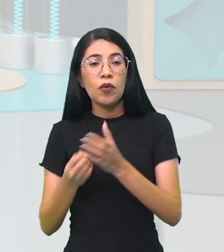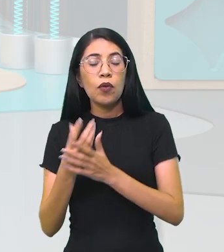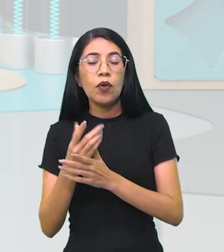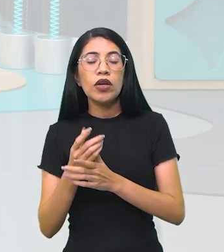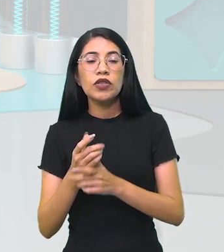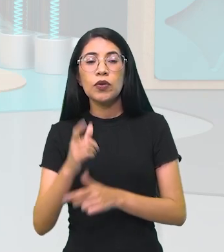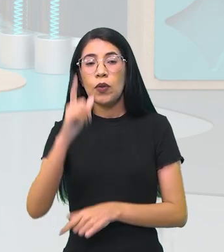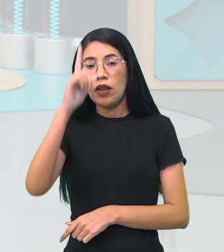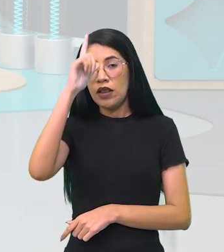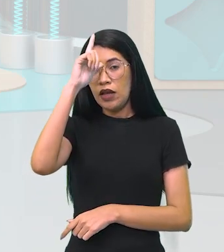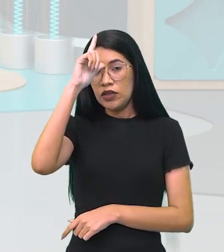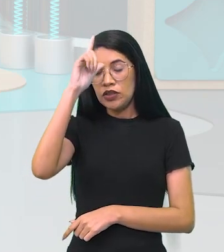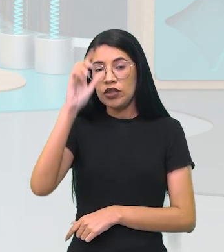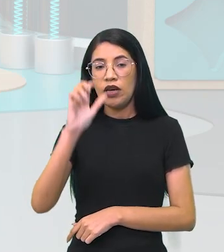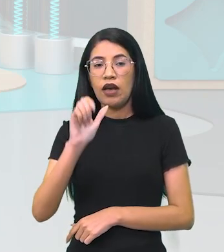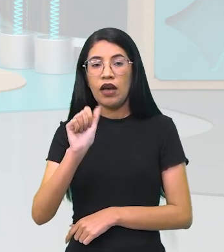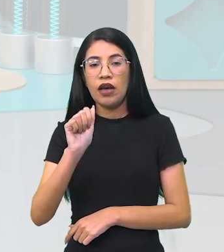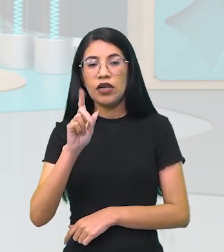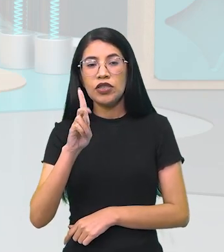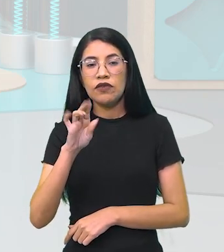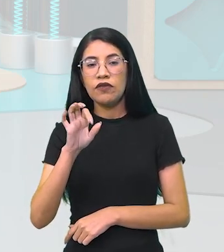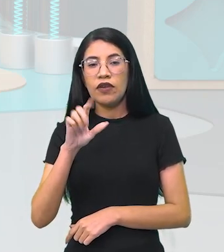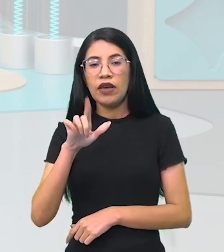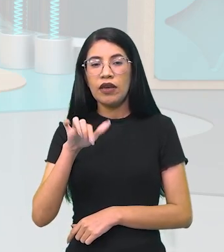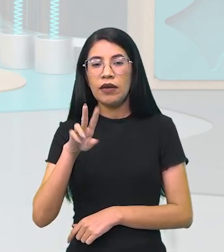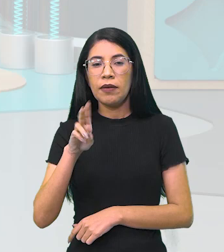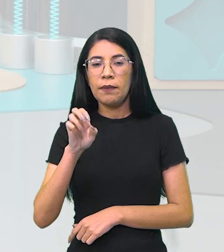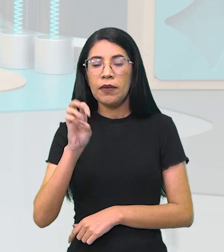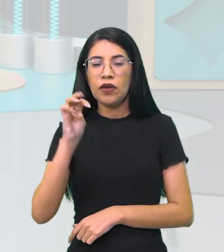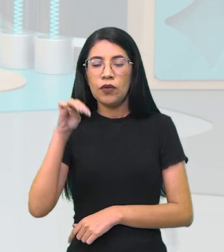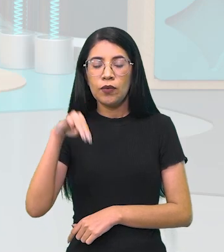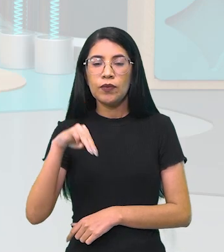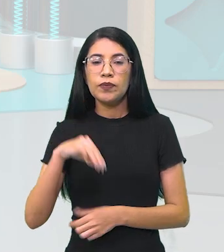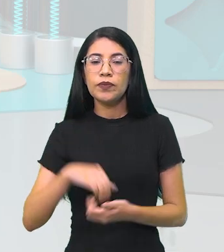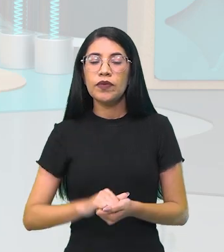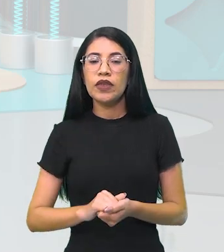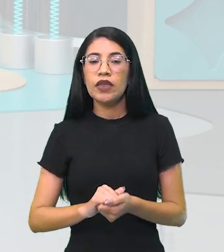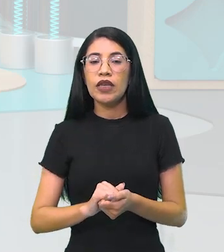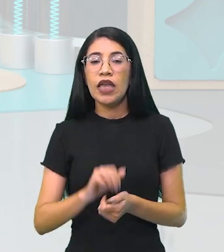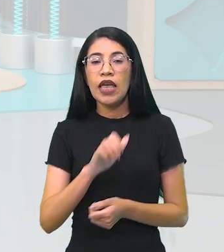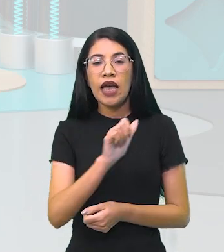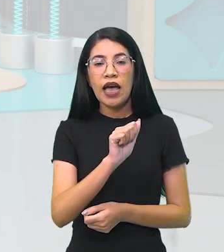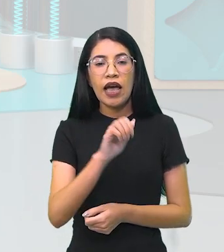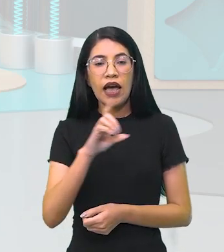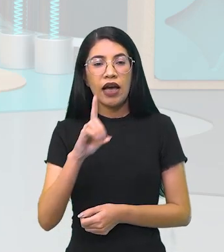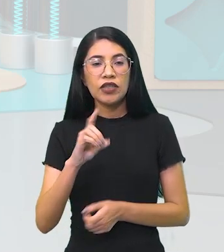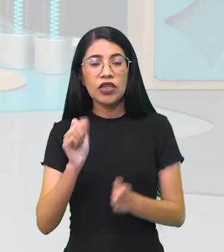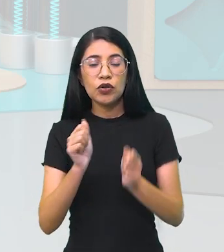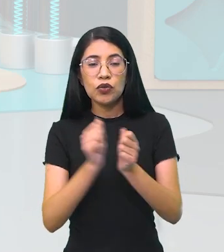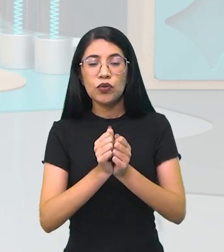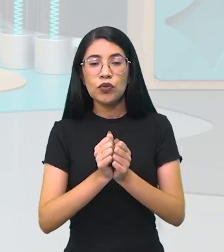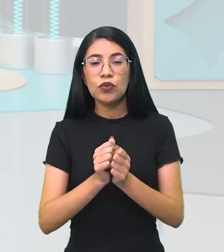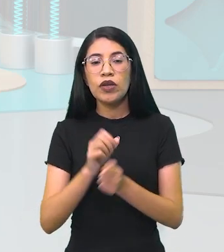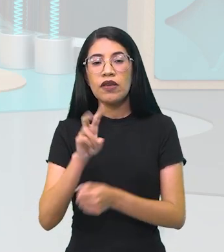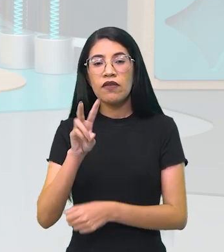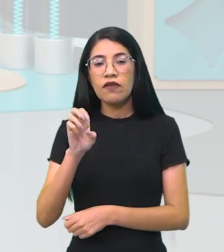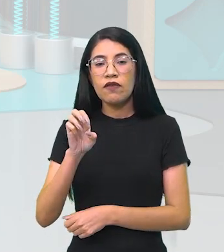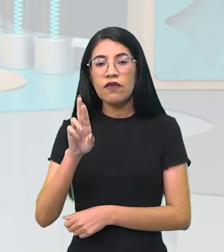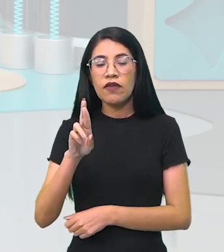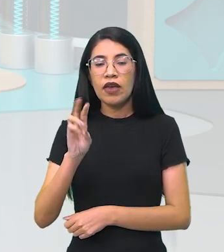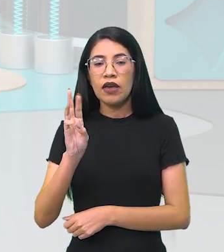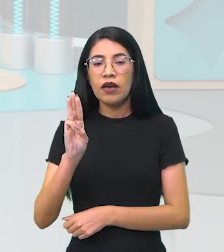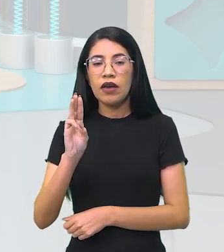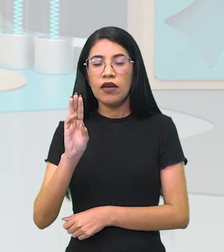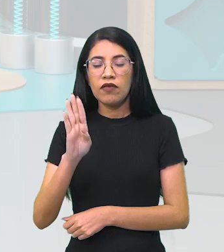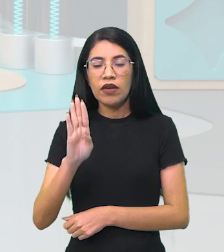latim adverbium, de ad, que é junto a, e verbum, que é a palavra,